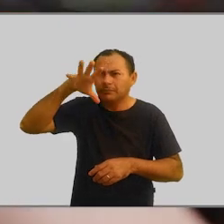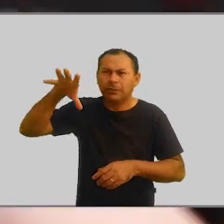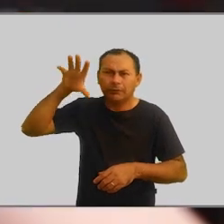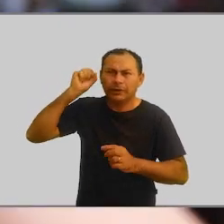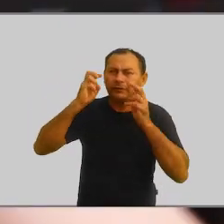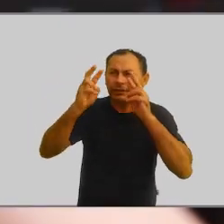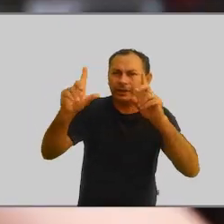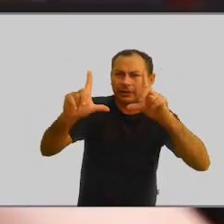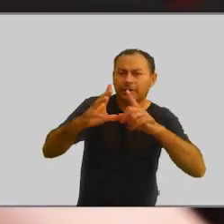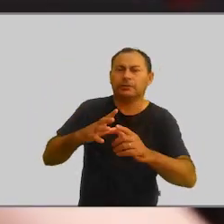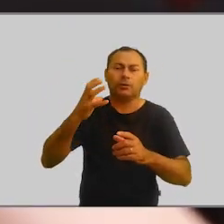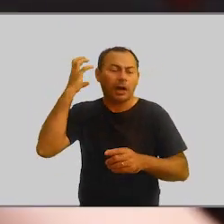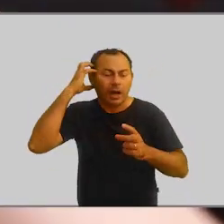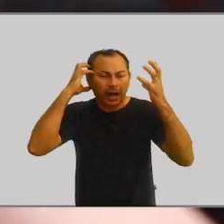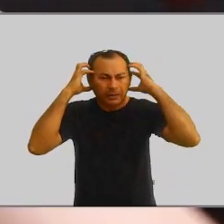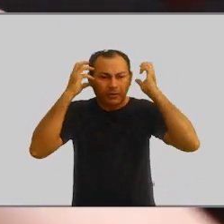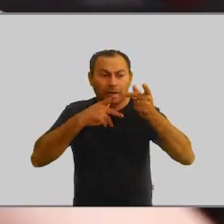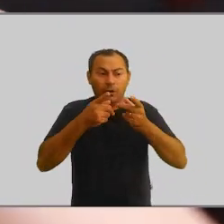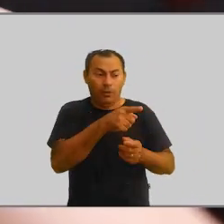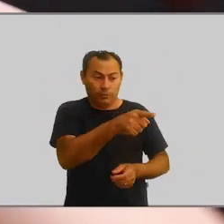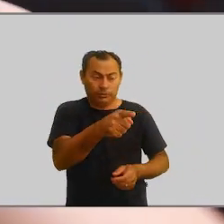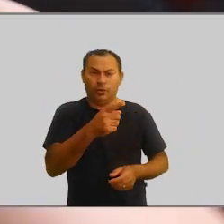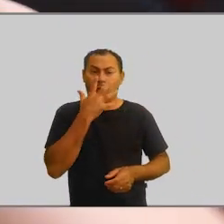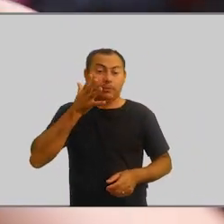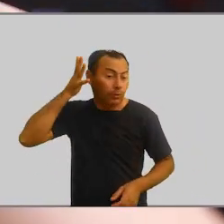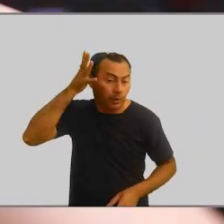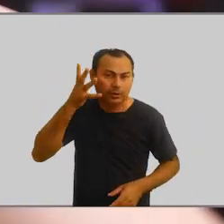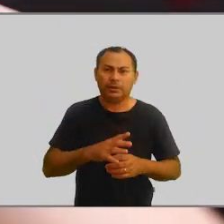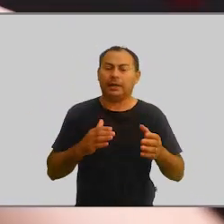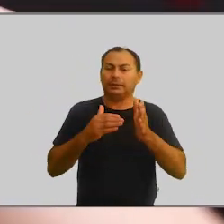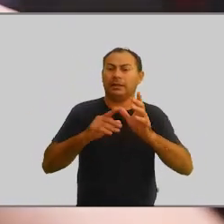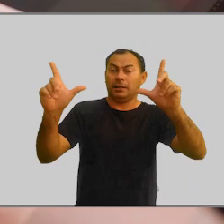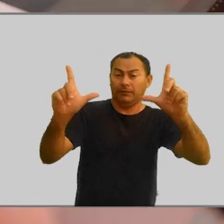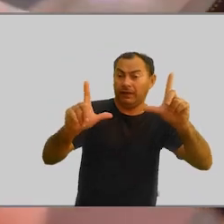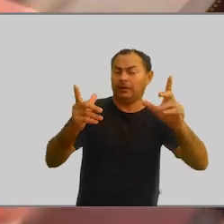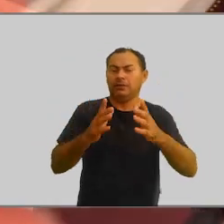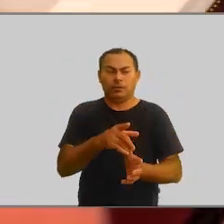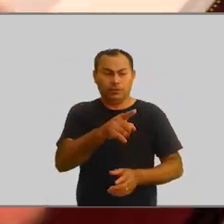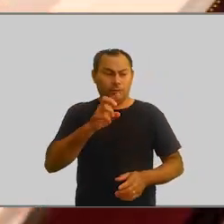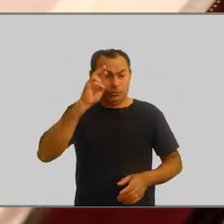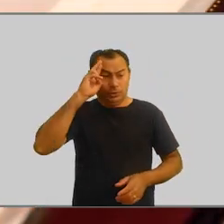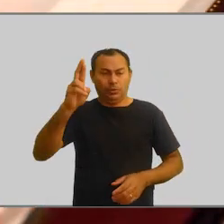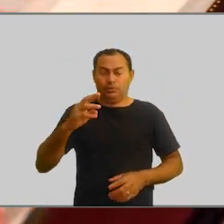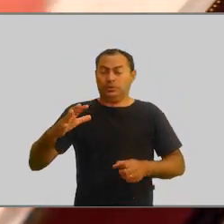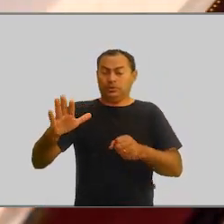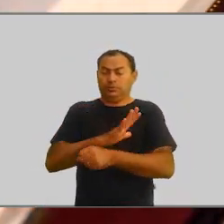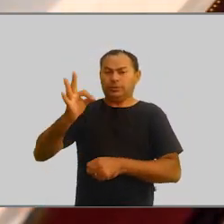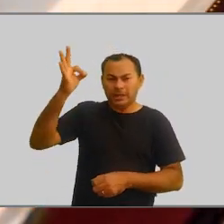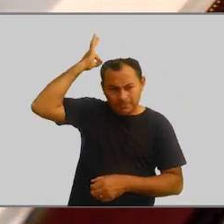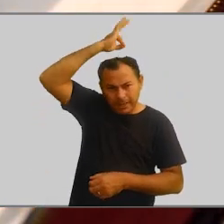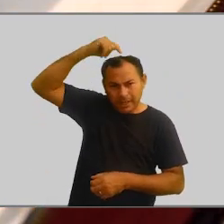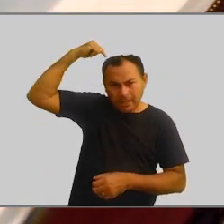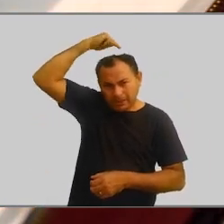ou me viram na televisão que me dizem: "Ah, o senhor é um pregador, prega até na televisão, o senhor é cheio do